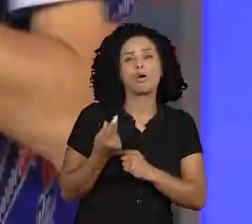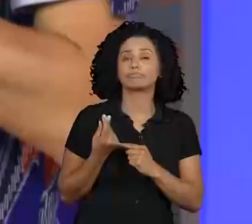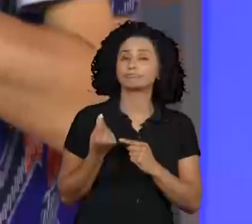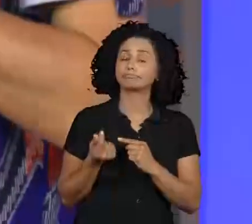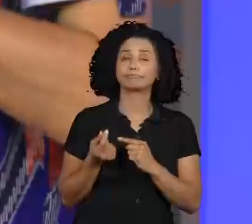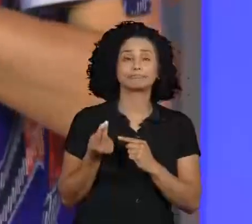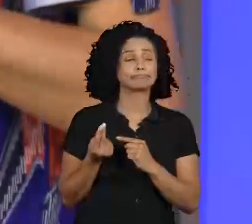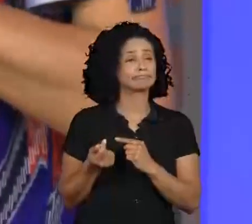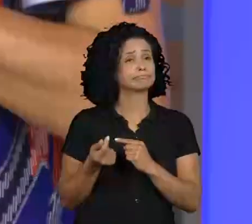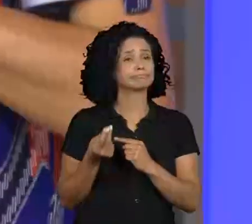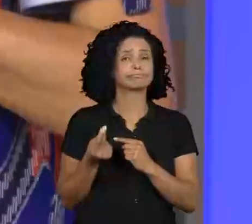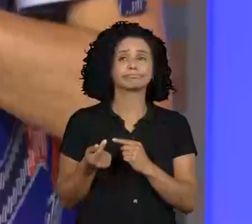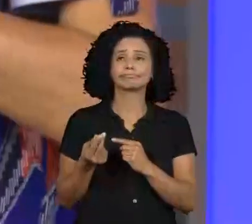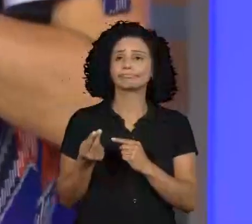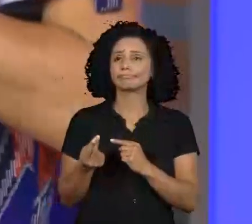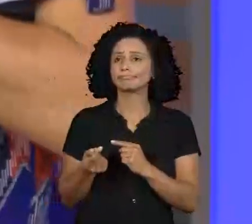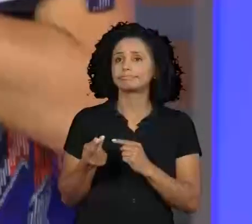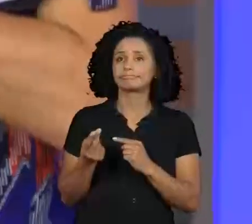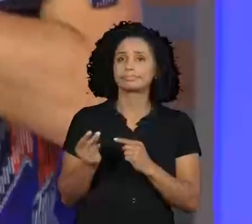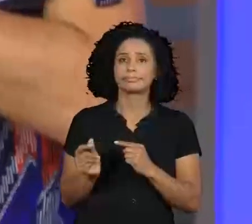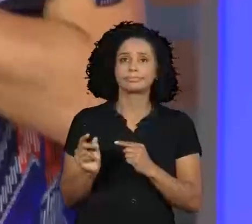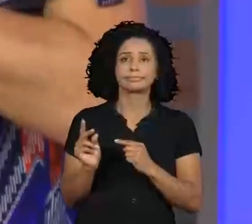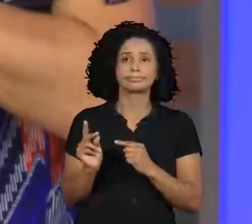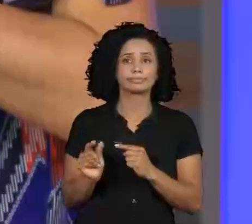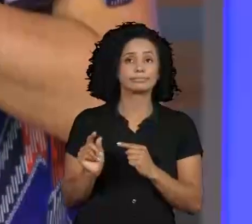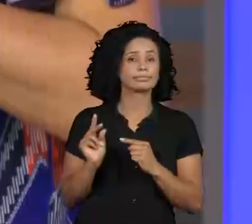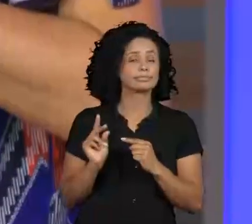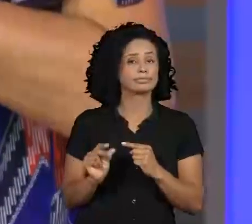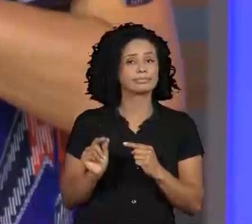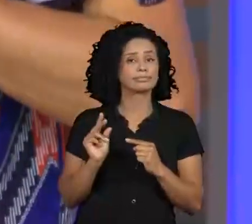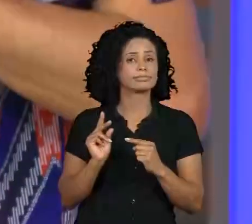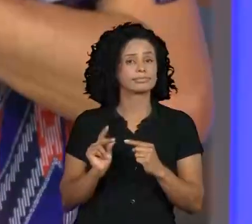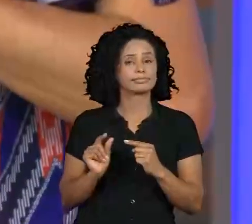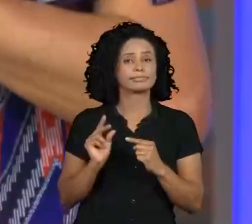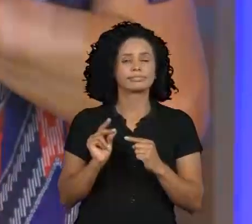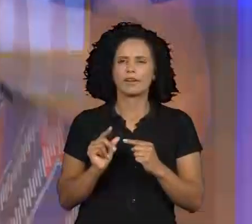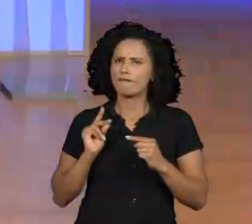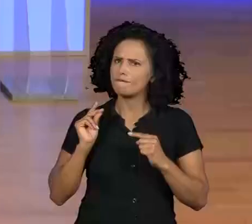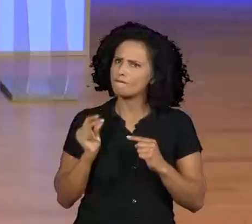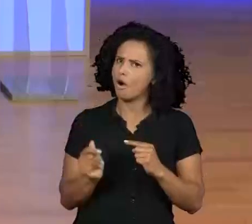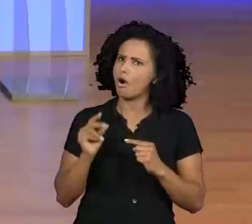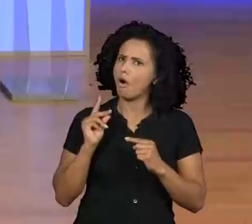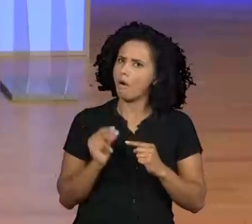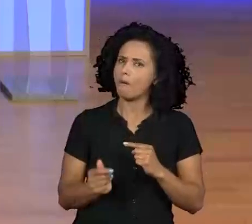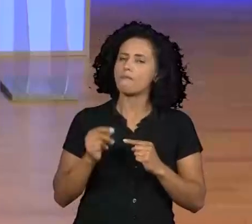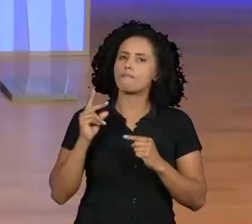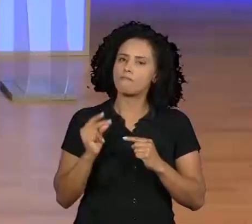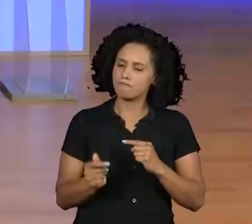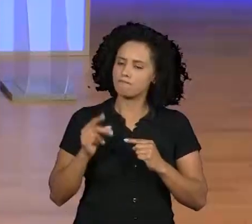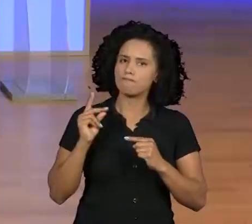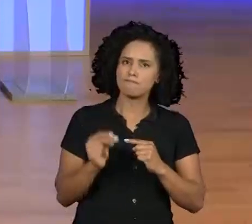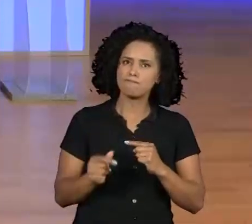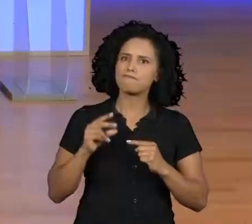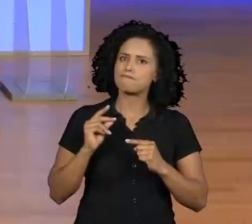mais intenso, Ah, então mais já forte. estamos falando de intensidade, olha só.